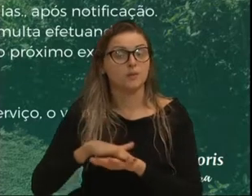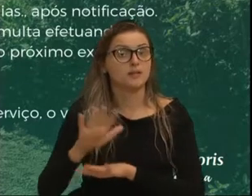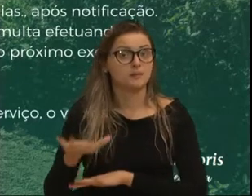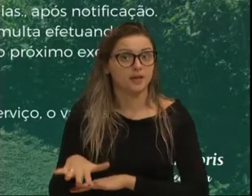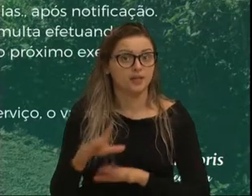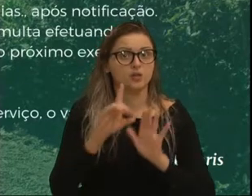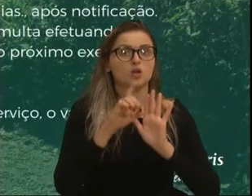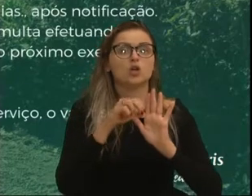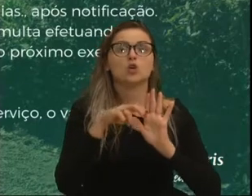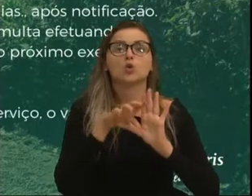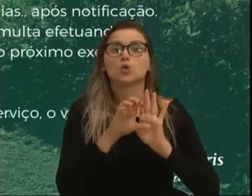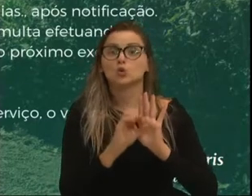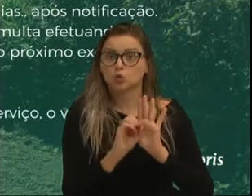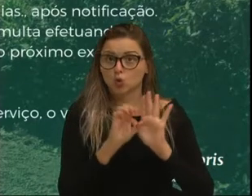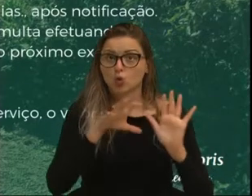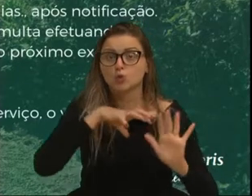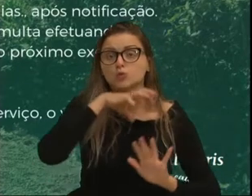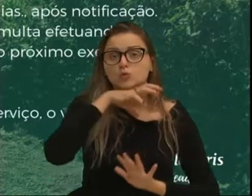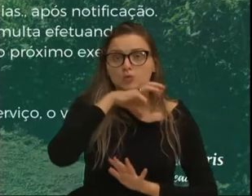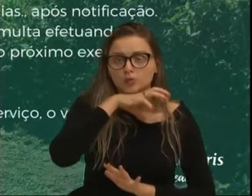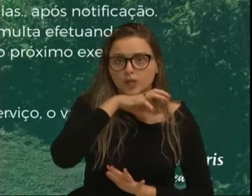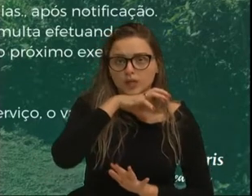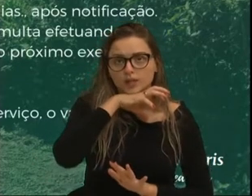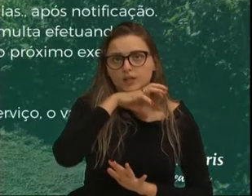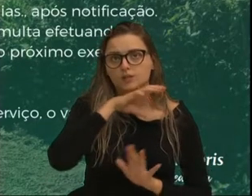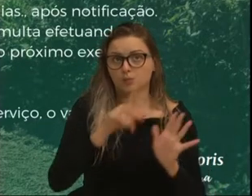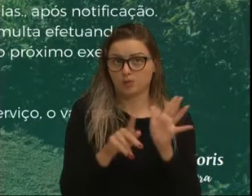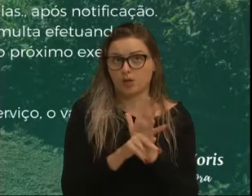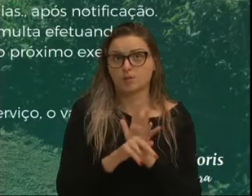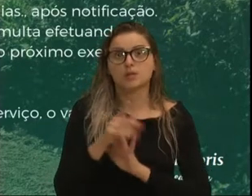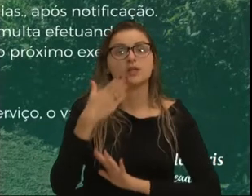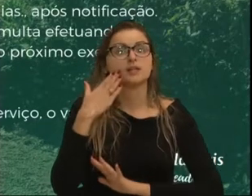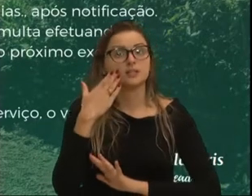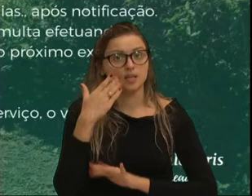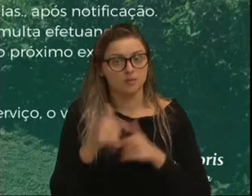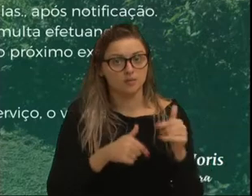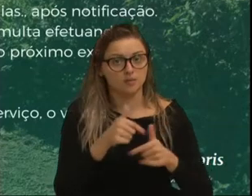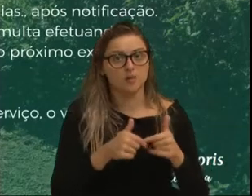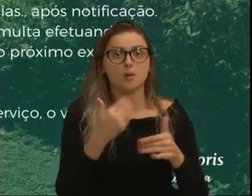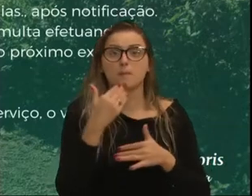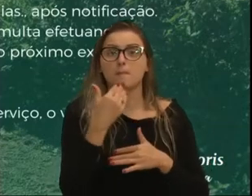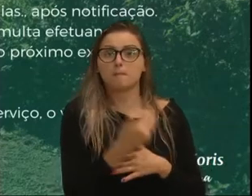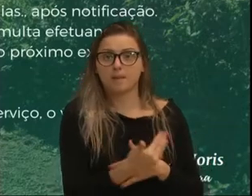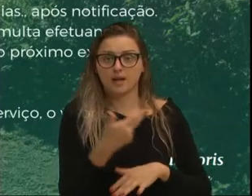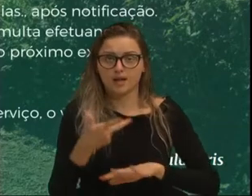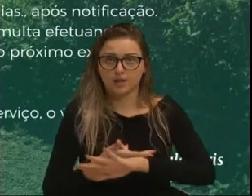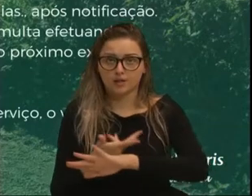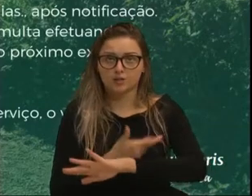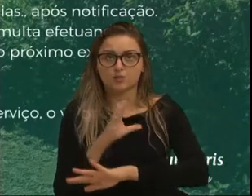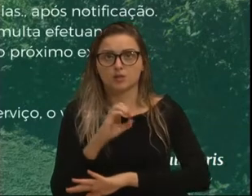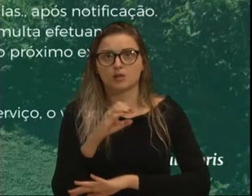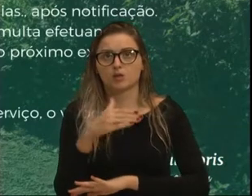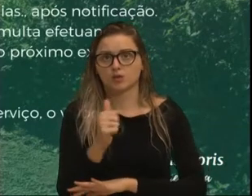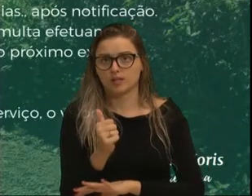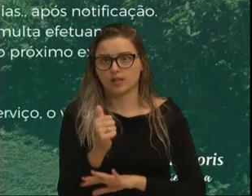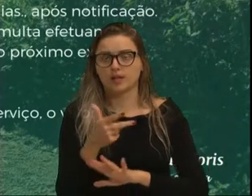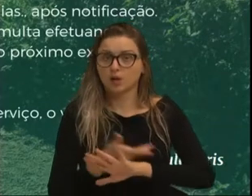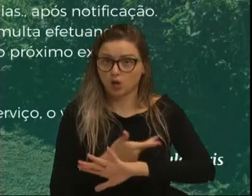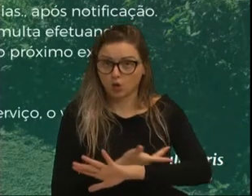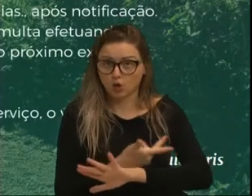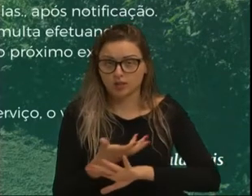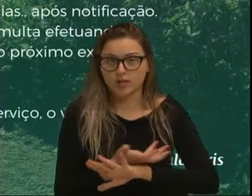donos de terrenos sabedores de que esse serviço existe, pede para que a roçada ocorra antes de haver